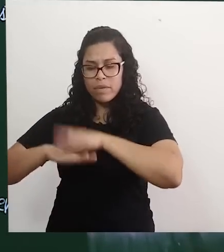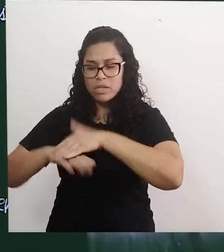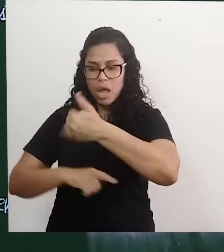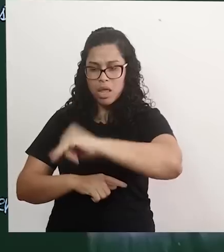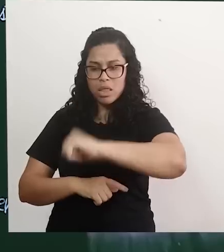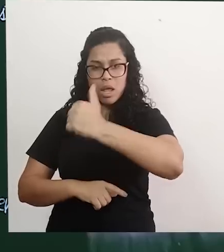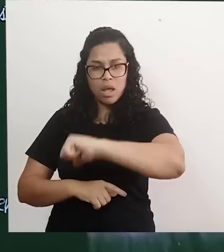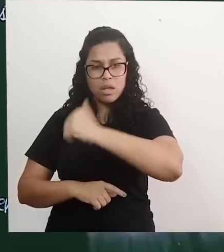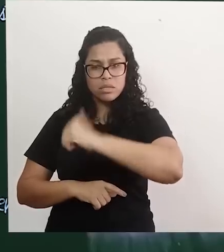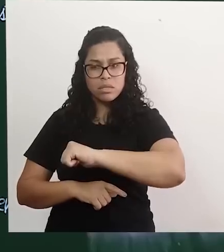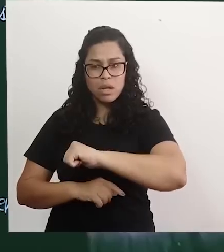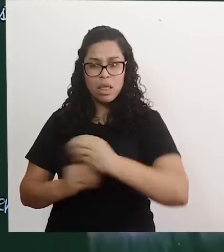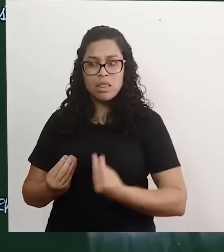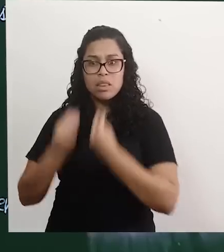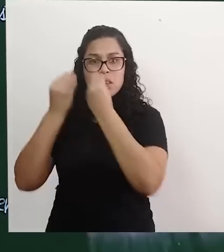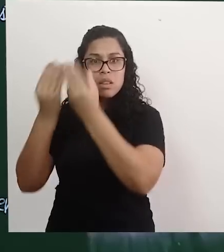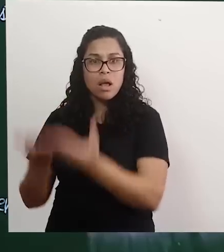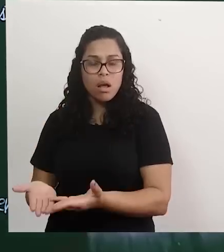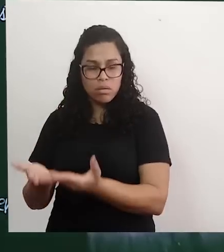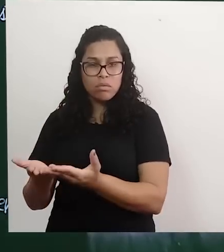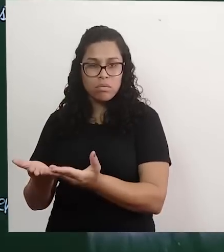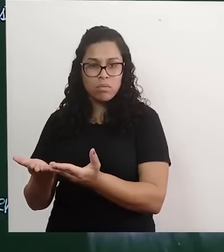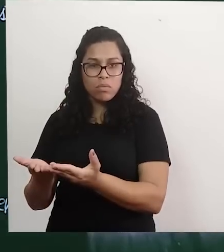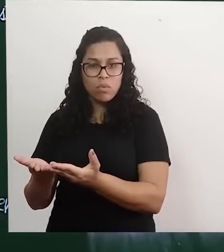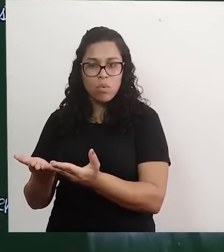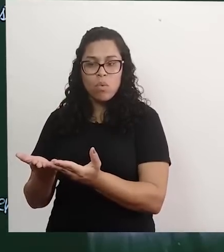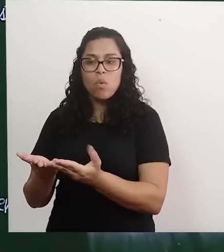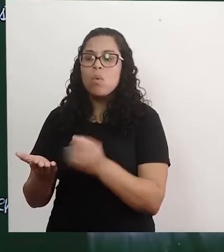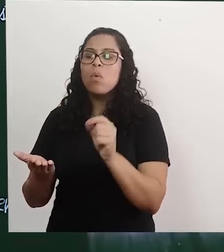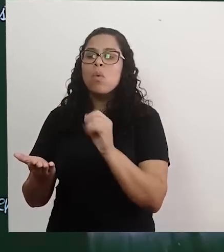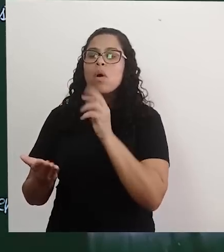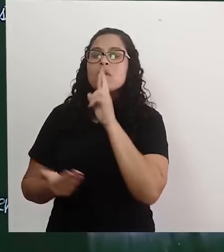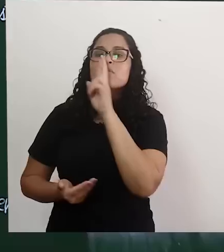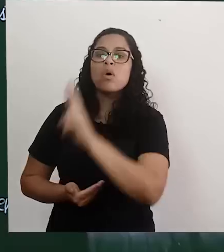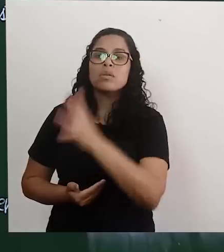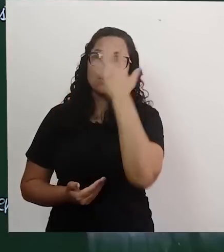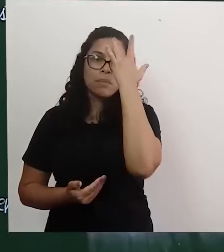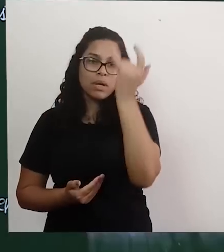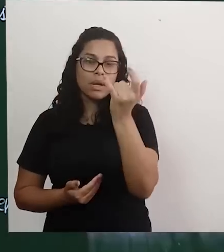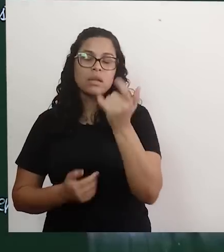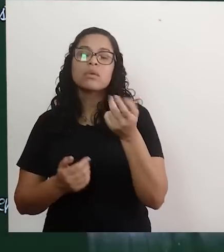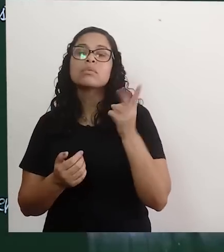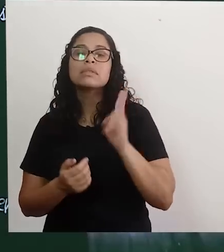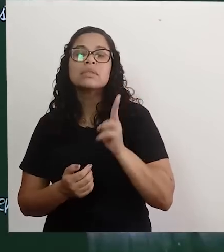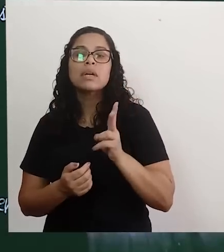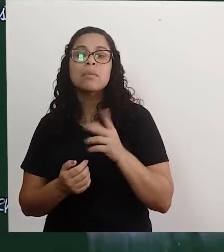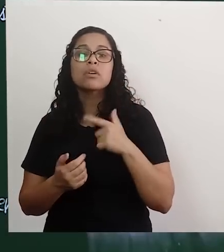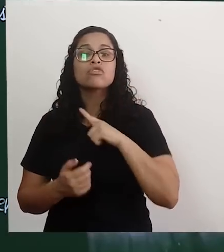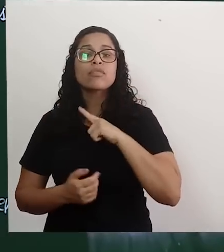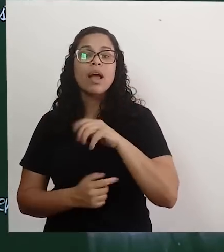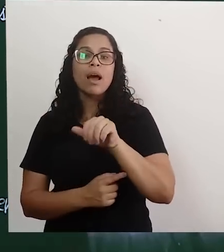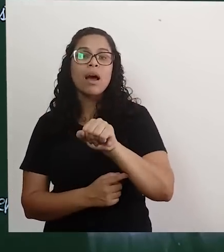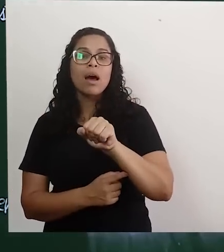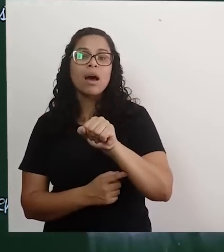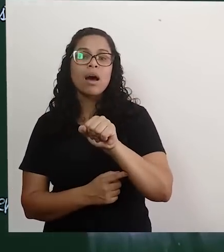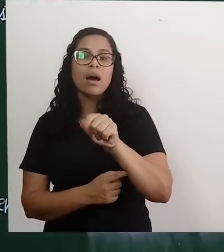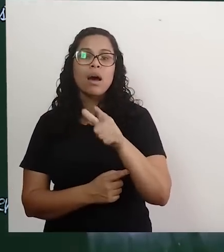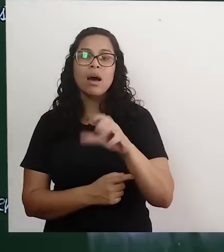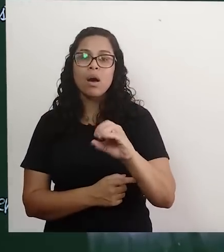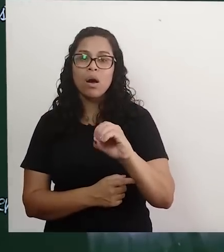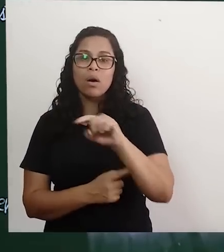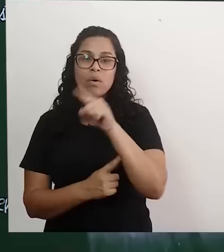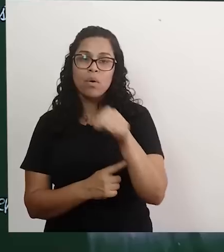o resultado amanhã. Tudo isso é futuro, então eu marco o futuro com a, til, o. Por favor, não vamos